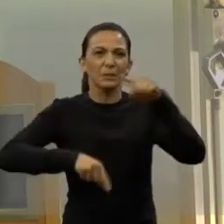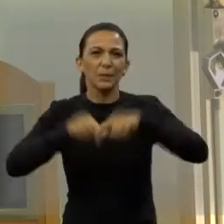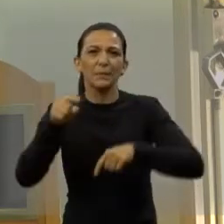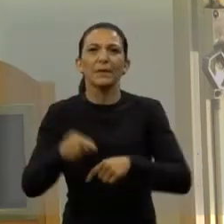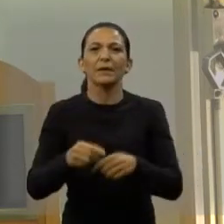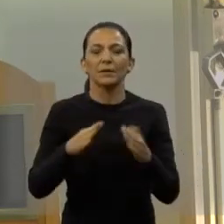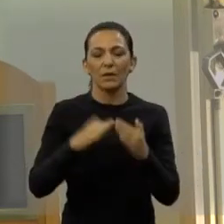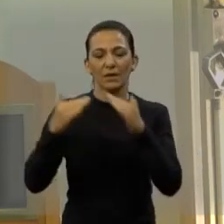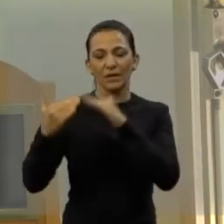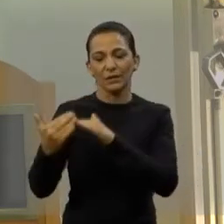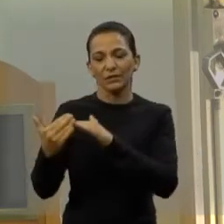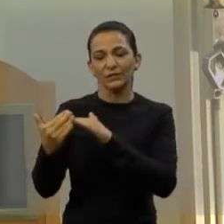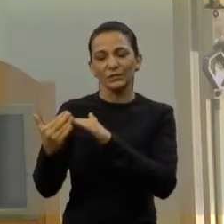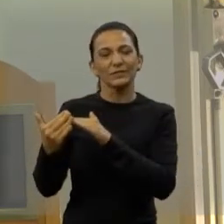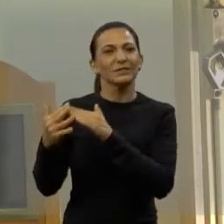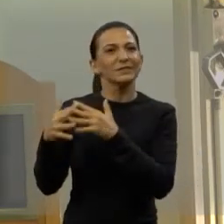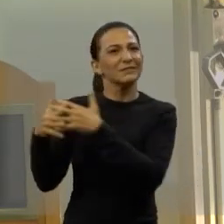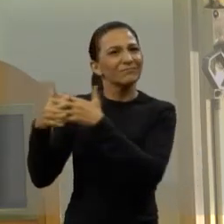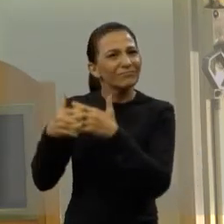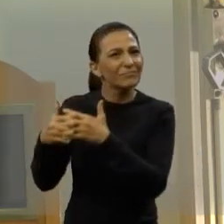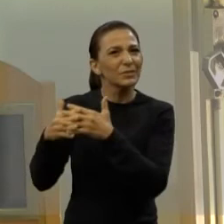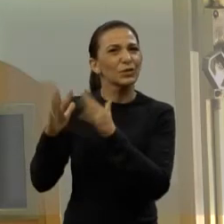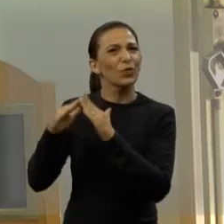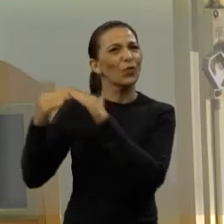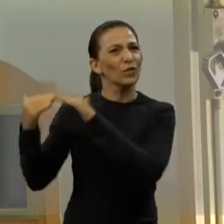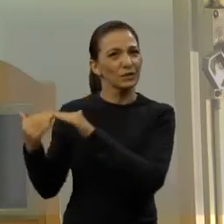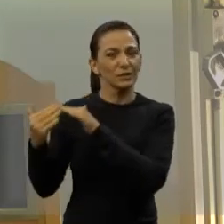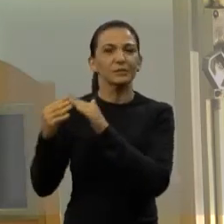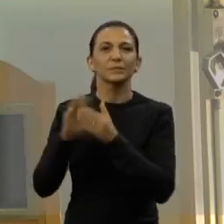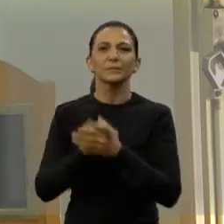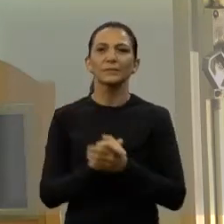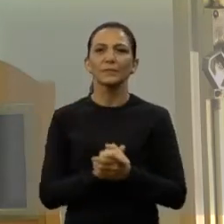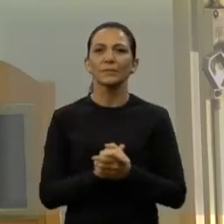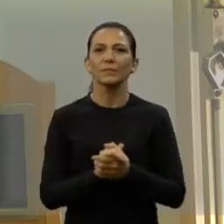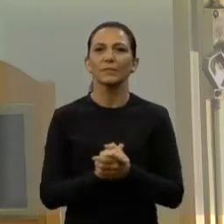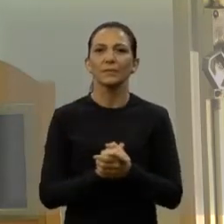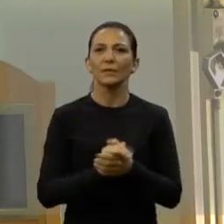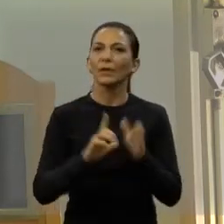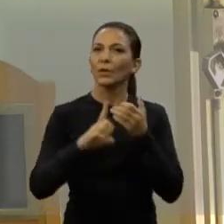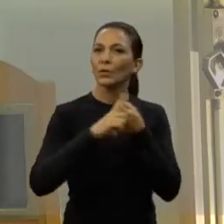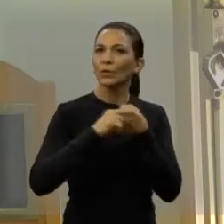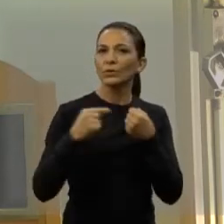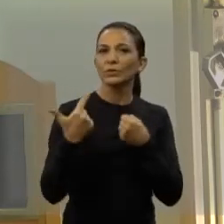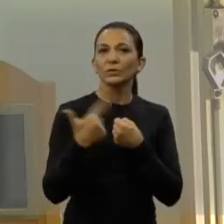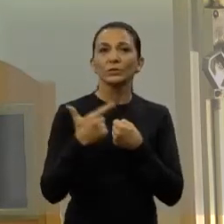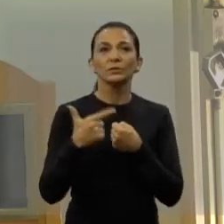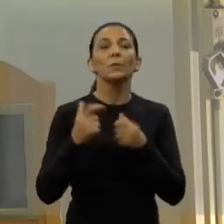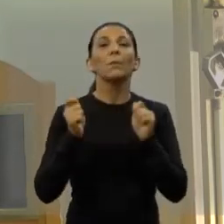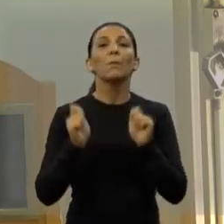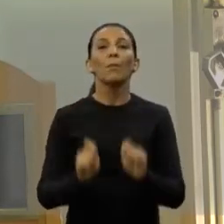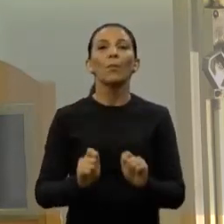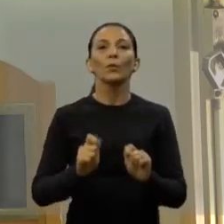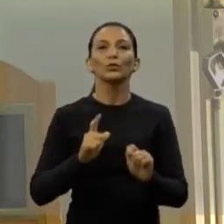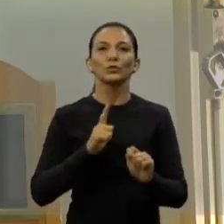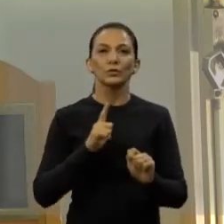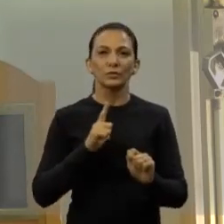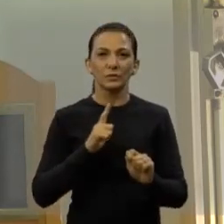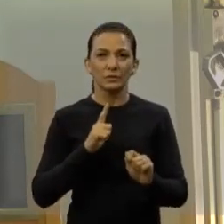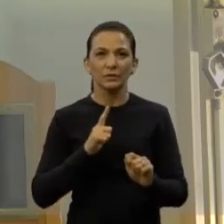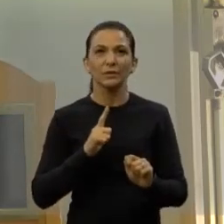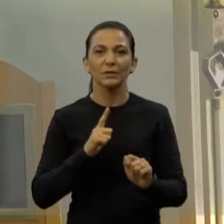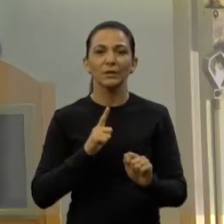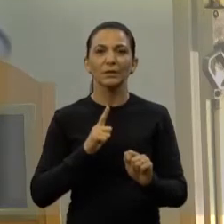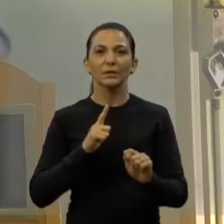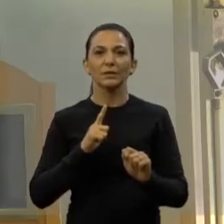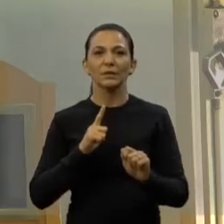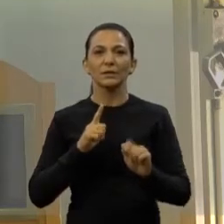sossego naquele local. E a lei do abandono, no artigo 2º, Gerson, ela fala, poderá haver a encampação